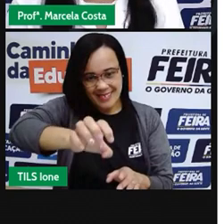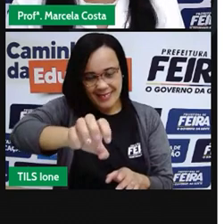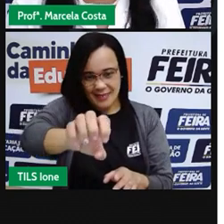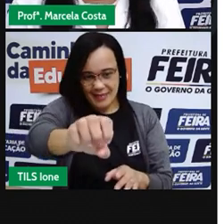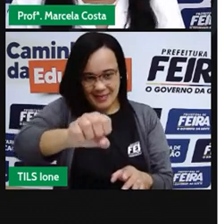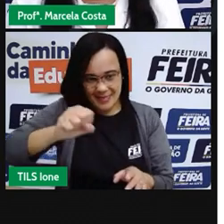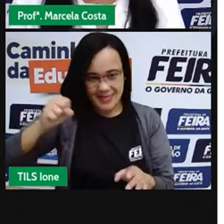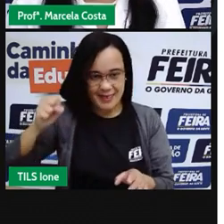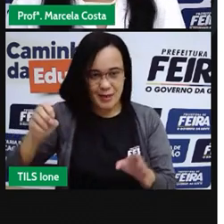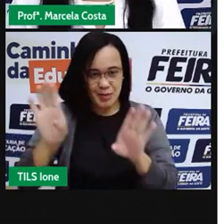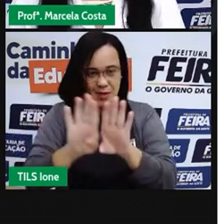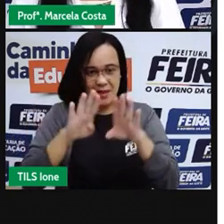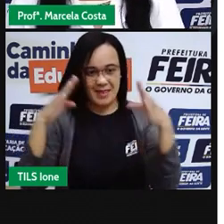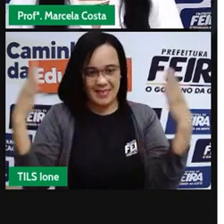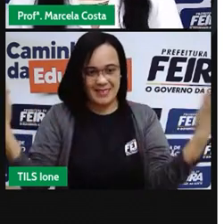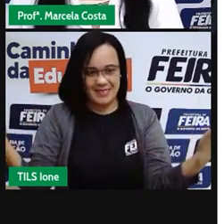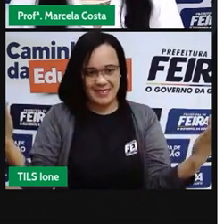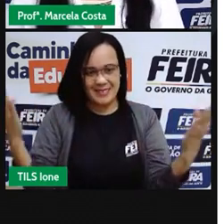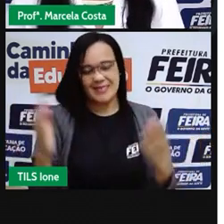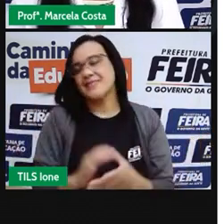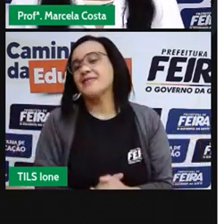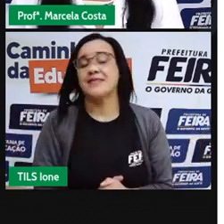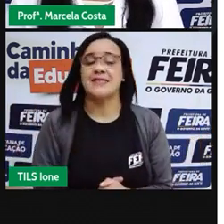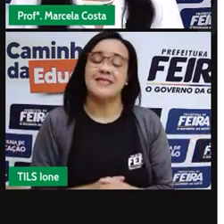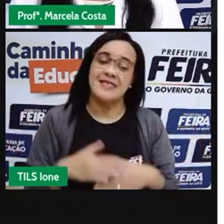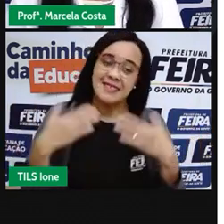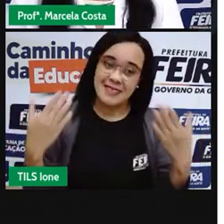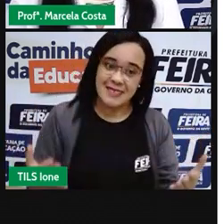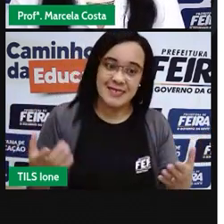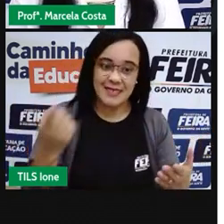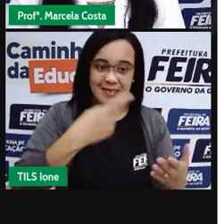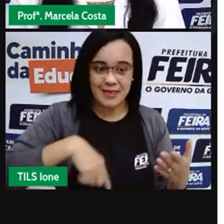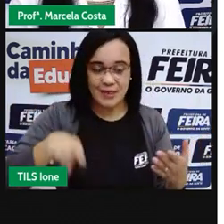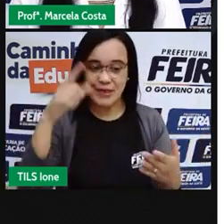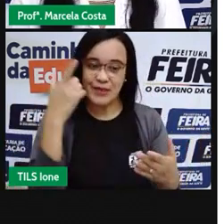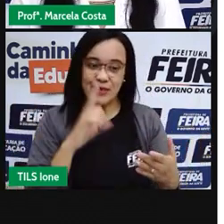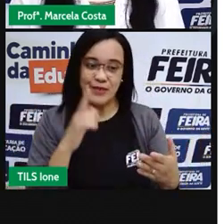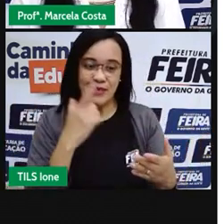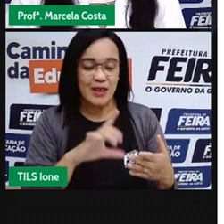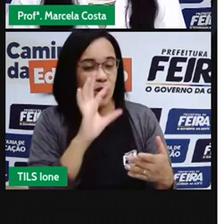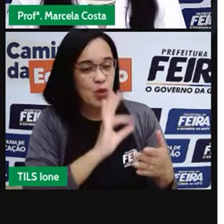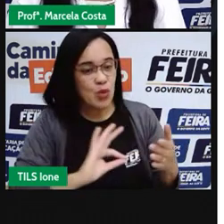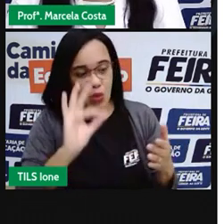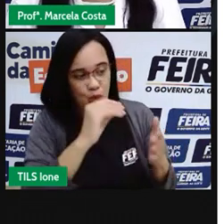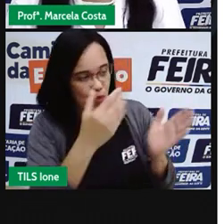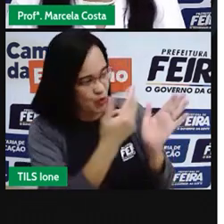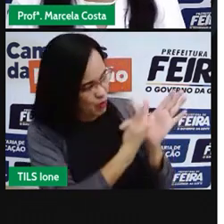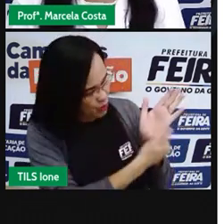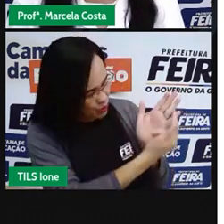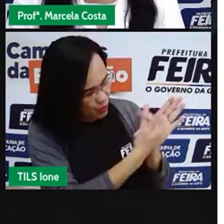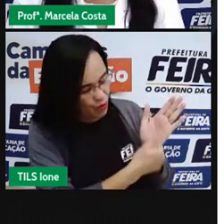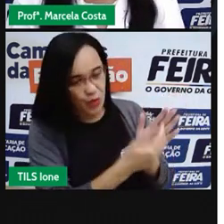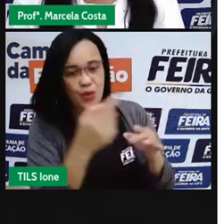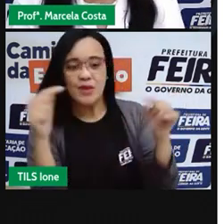Tá vendo como a gente conseguiu usar a figura plana para fazer uma